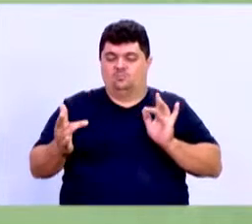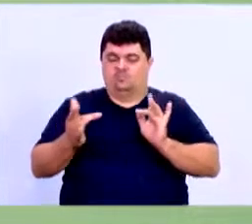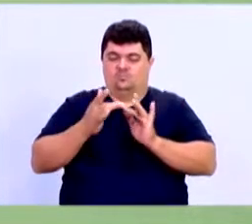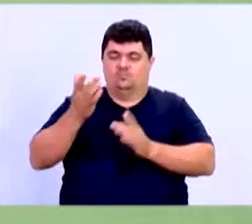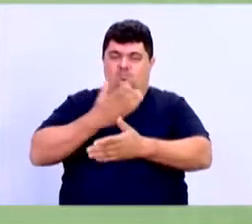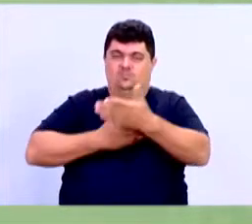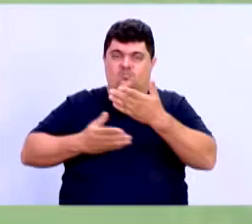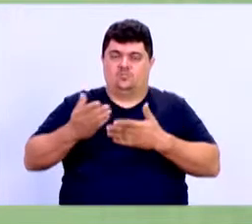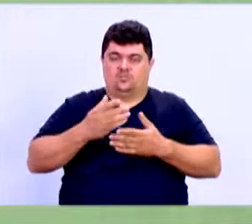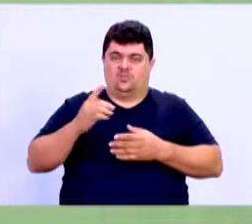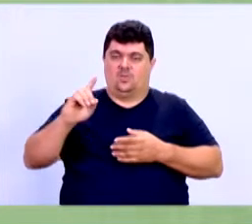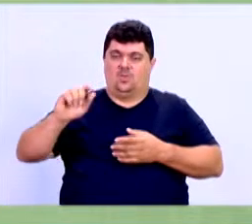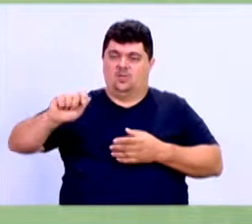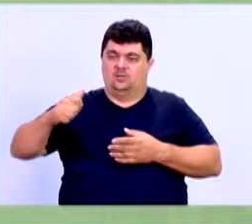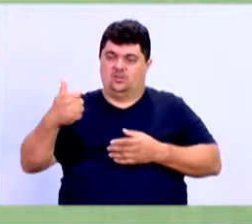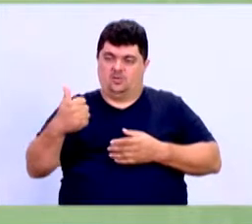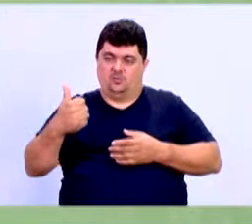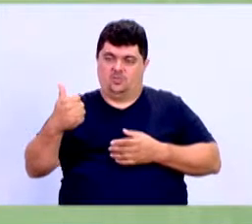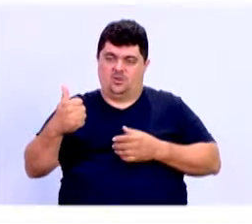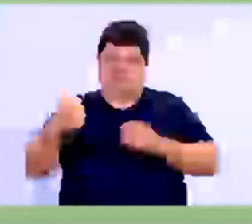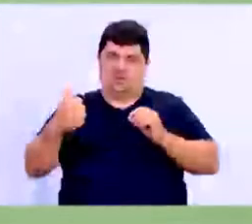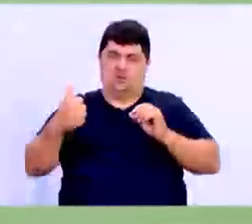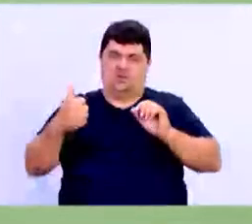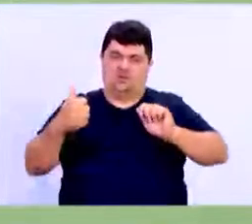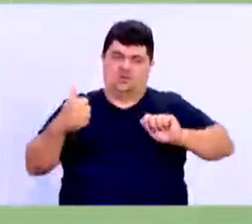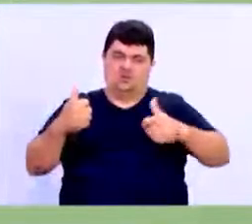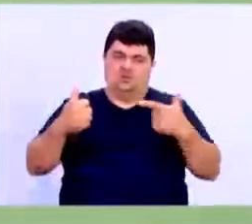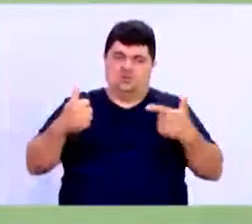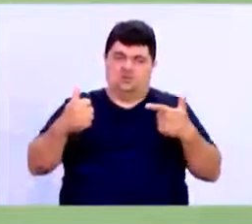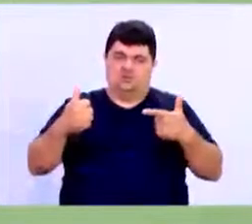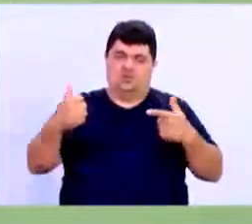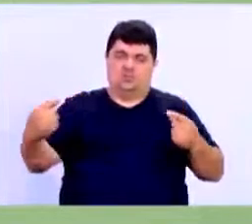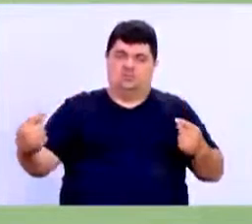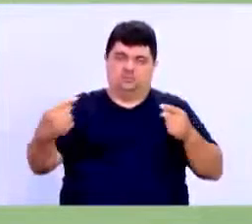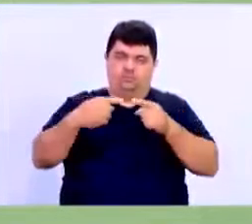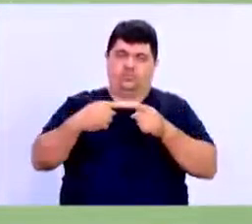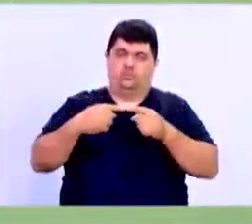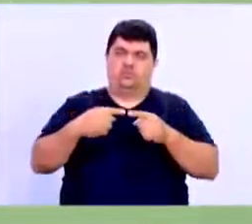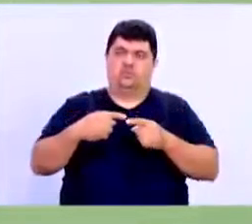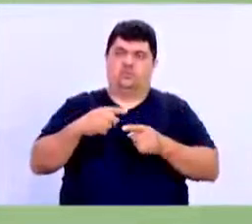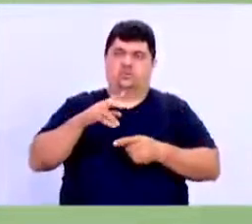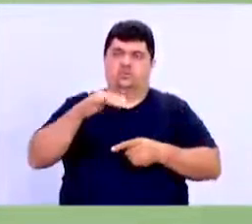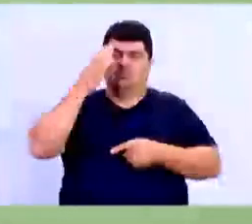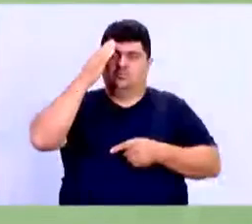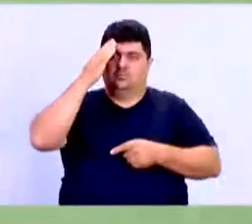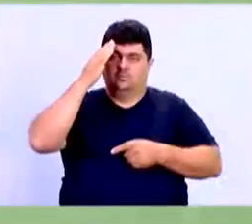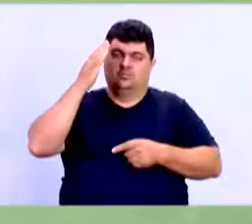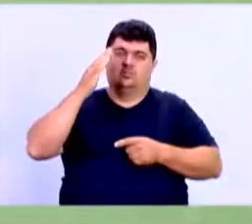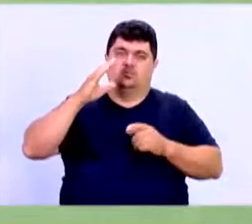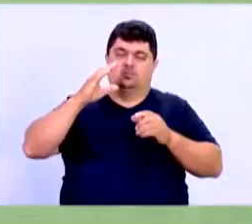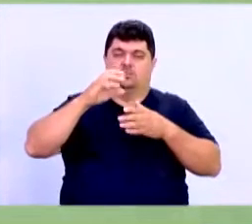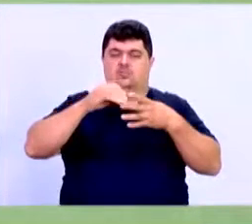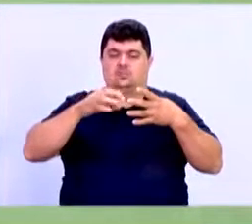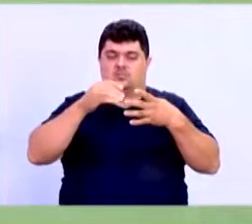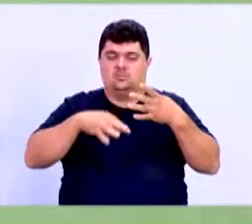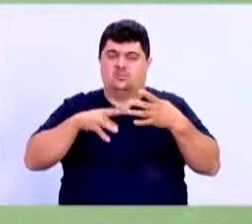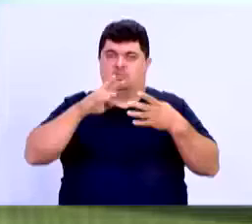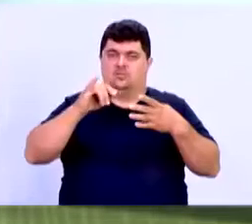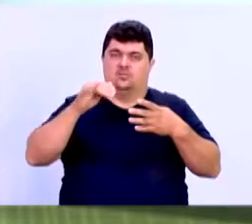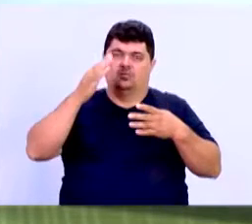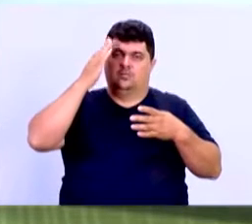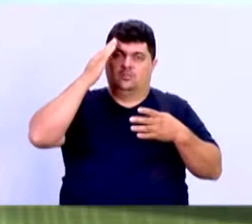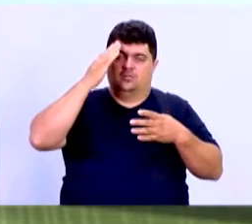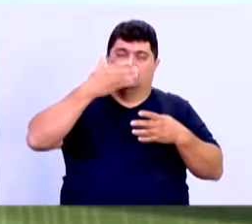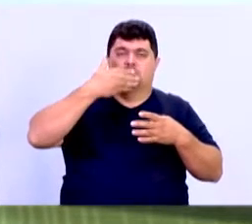uma pessoa, ele é um atributo que pode ser utilizado como chave primária, é o único, não existe outro. E